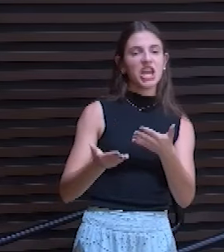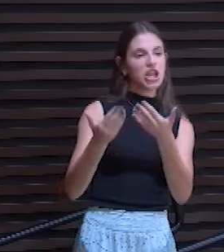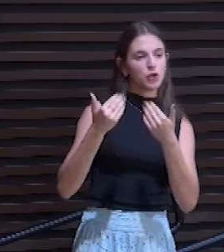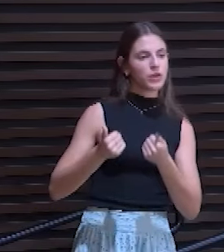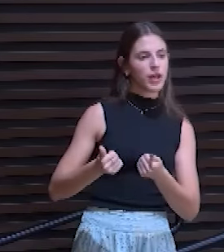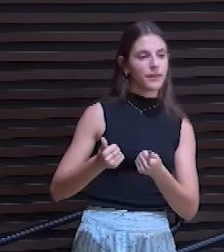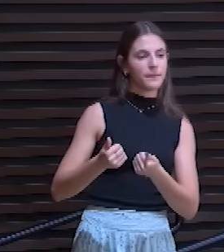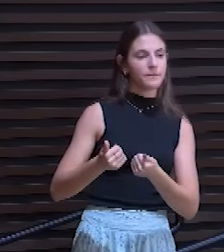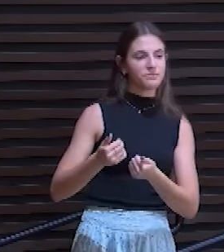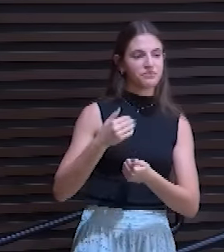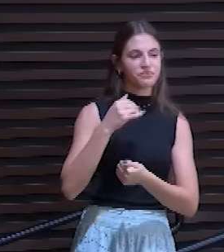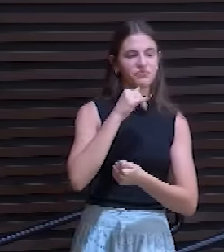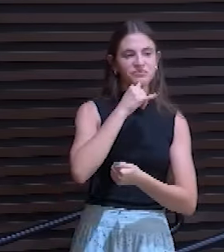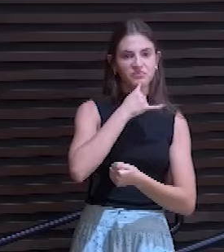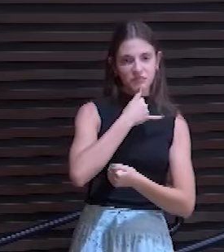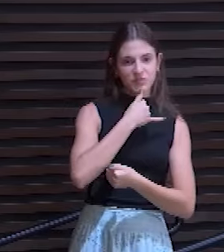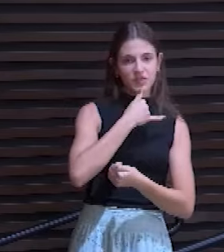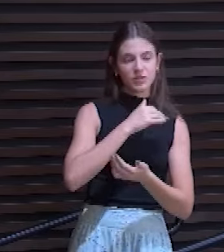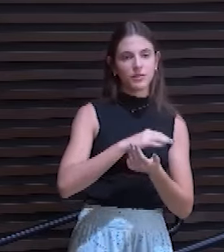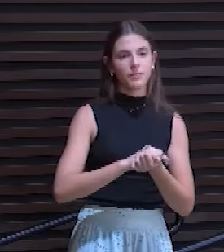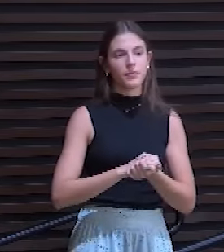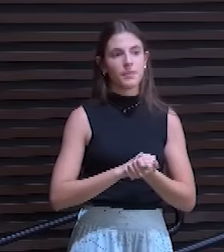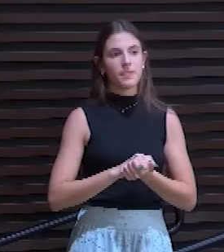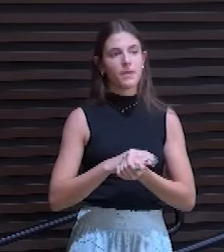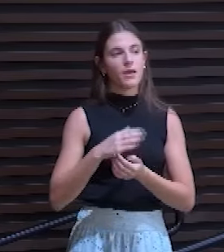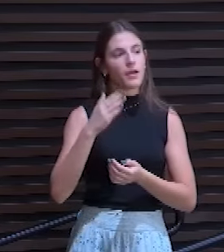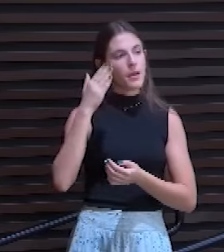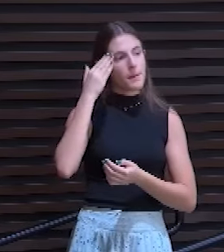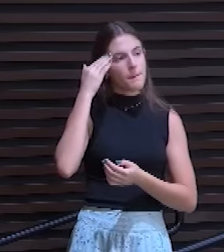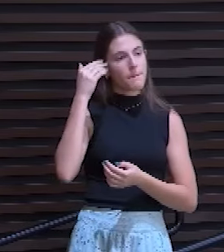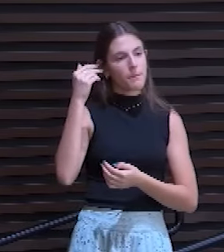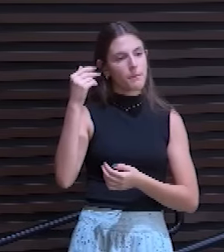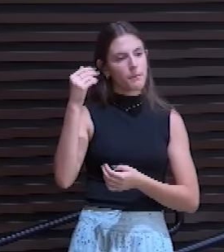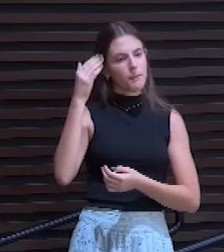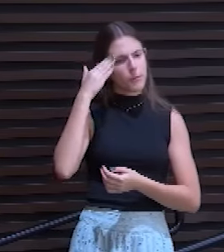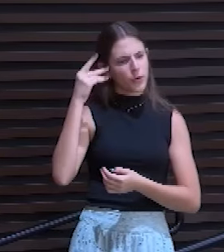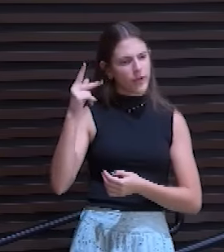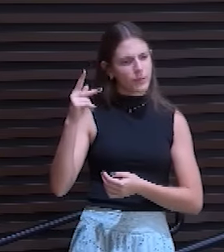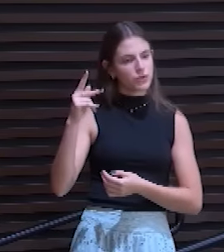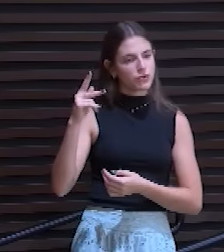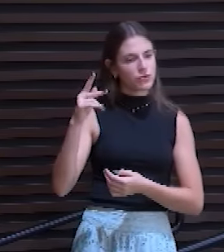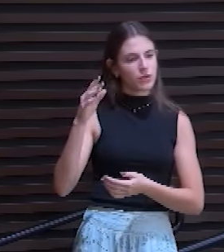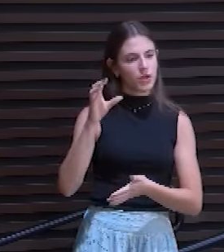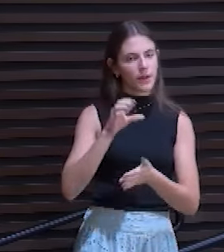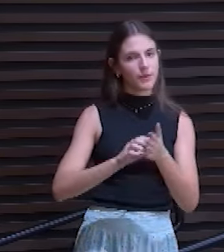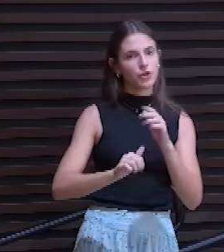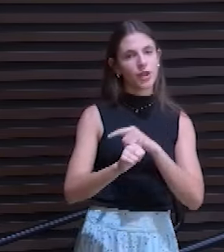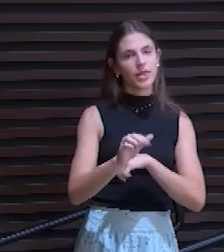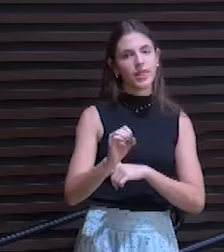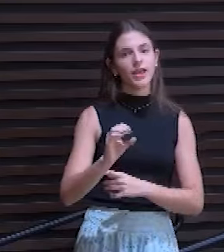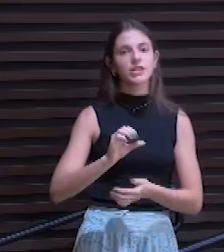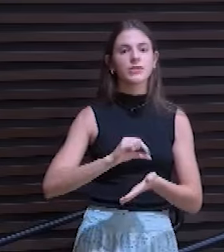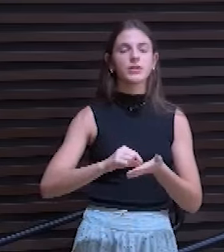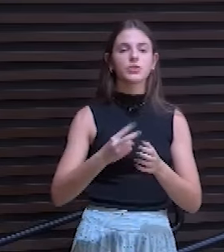É Provérbios 10, 22. O pessoal da internet quiser saber, eu estou vendo pessoas anotando aí. Então,